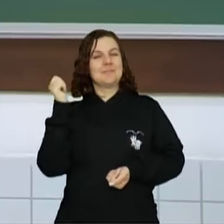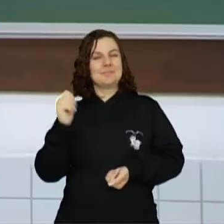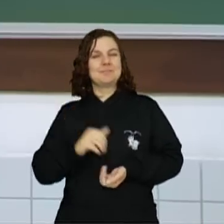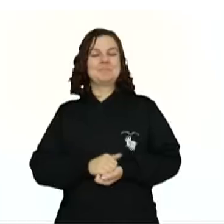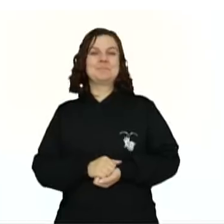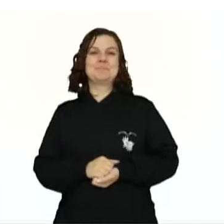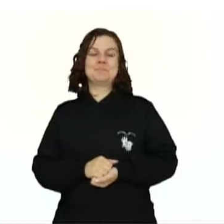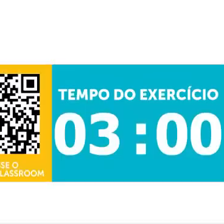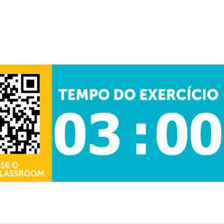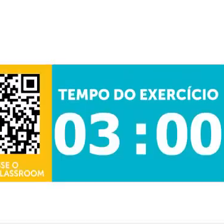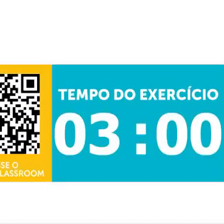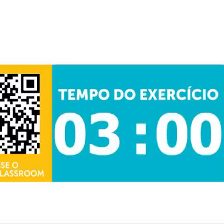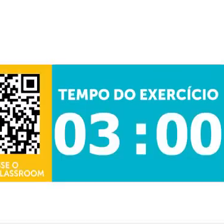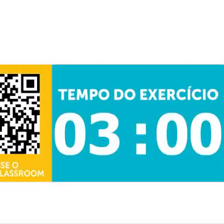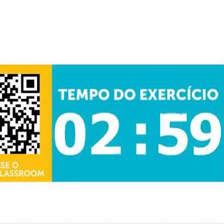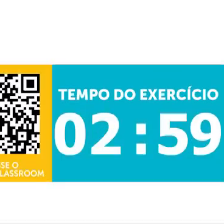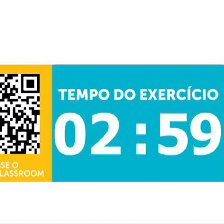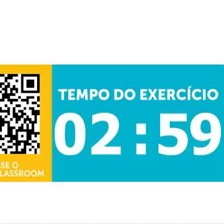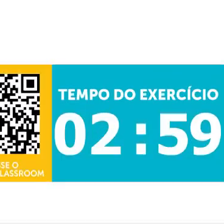acertar.